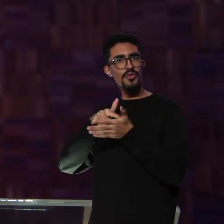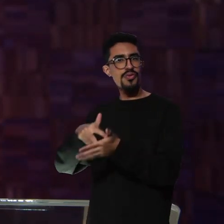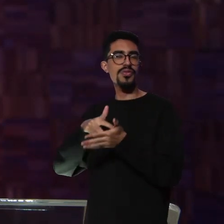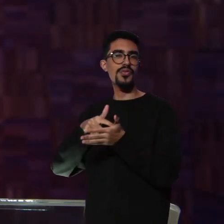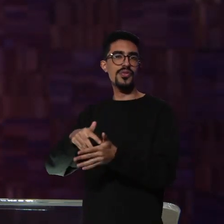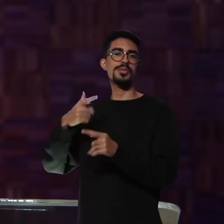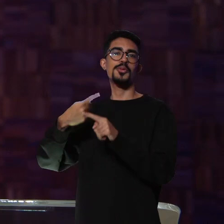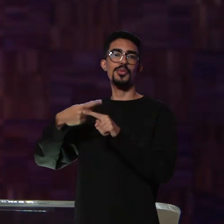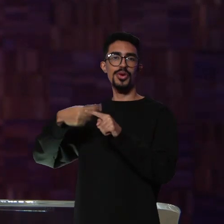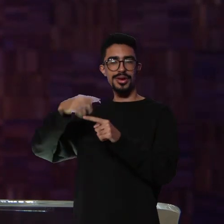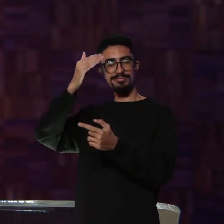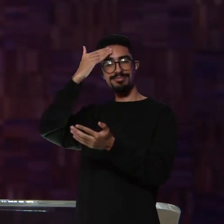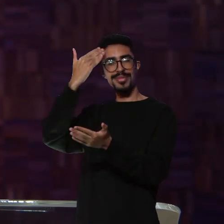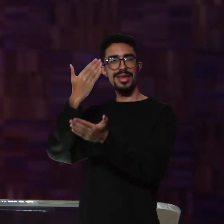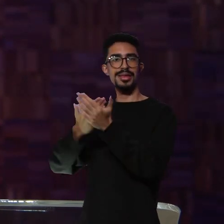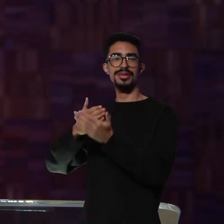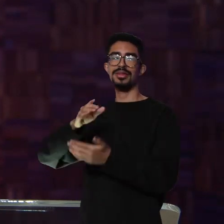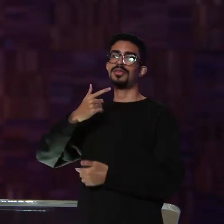Agora, presta atenção.